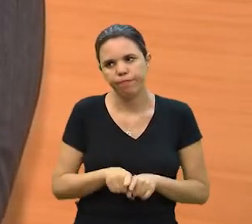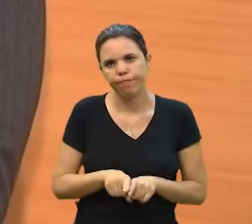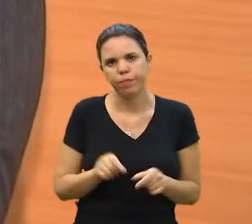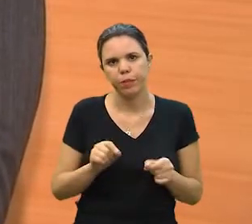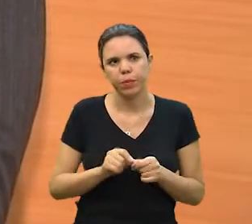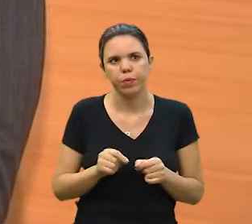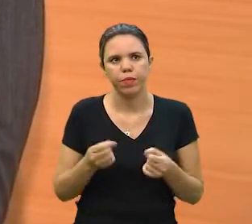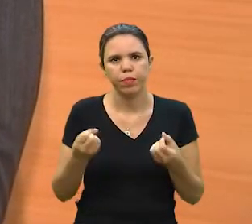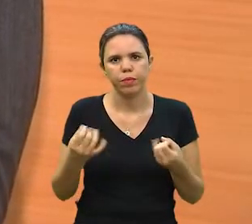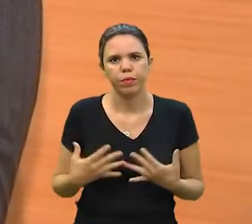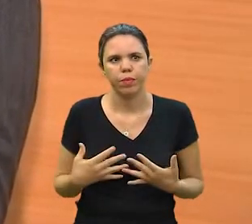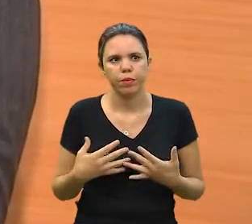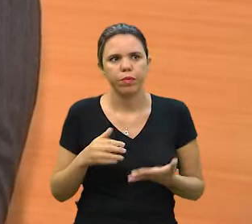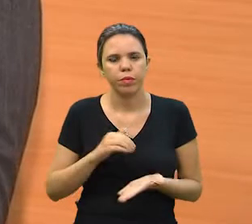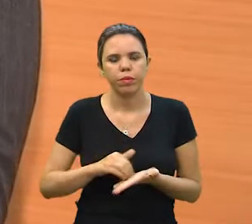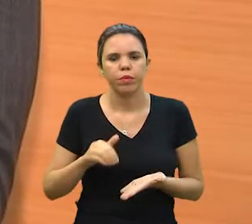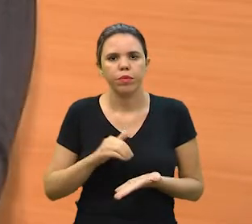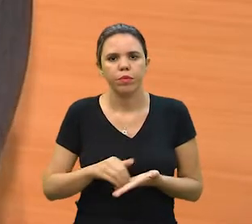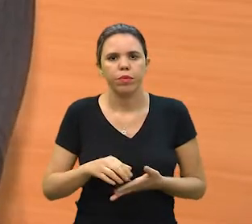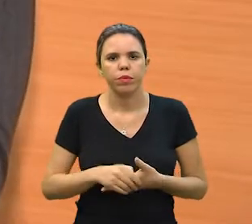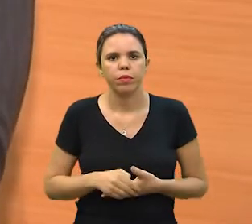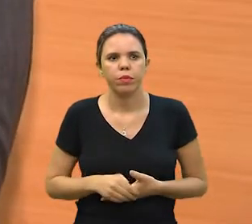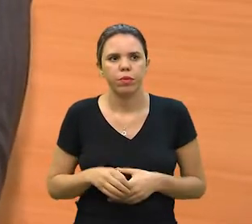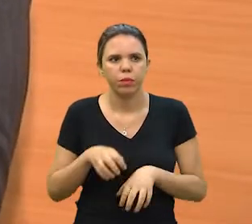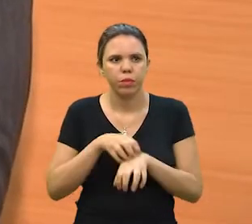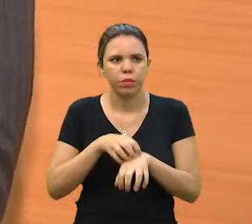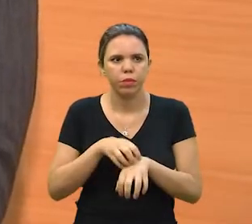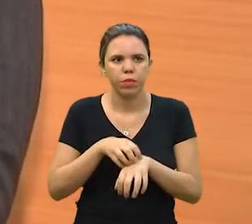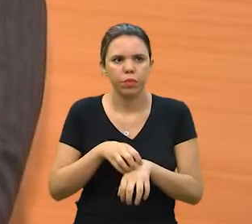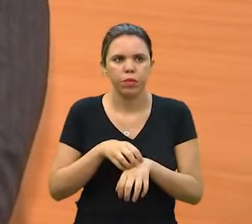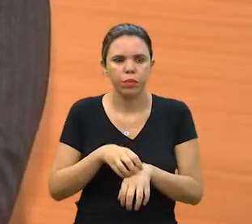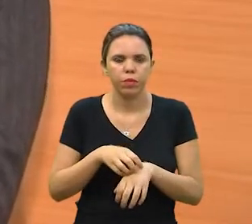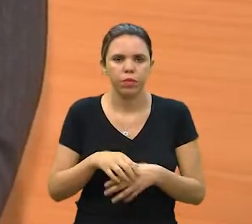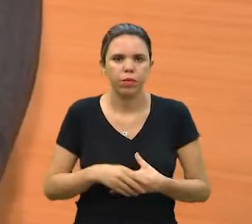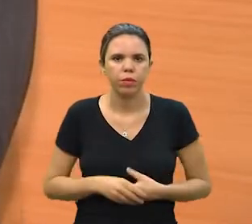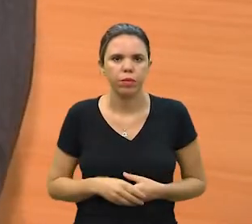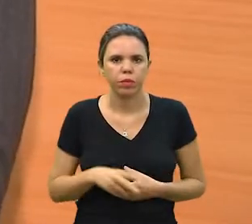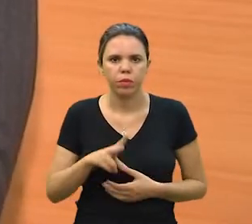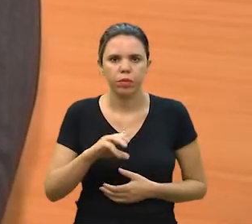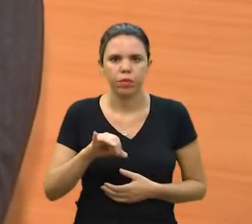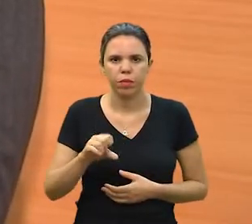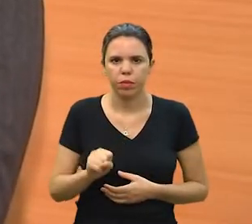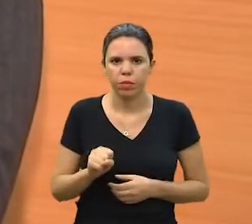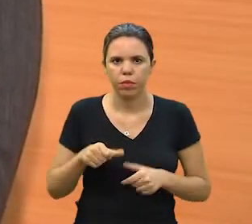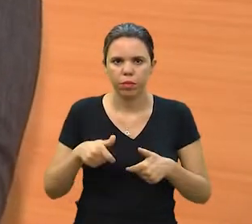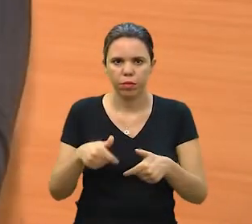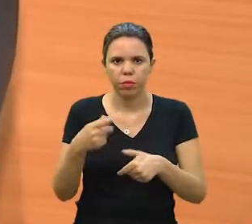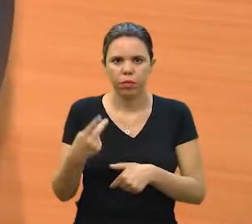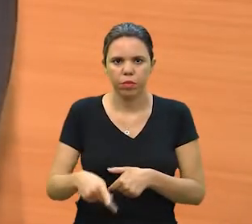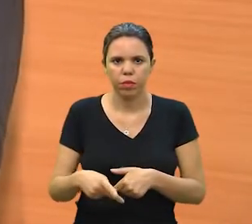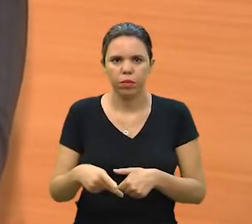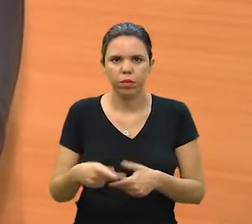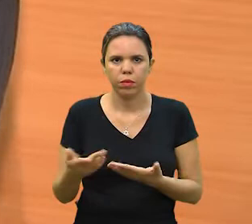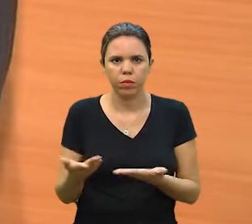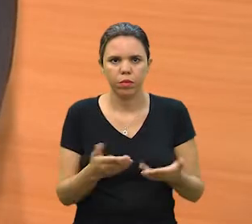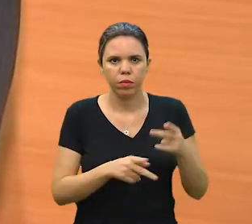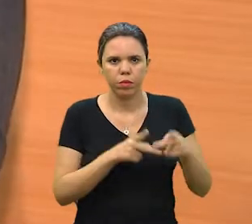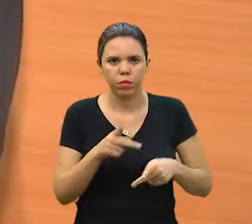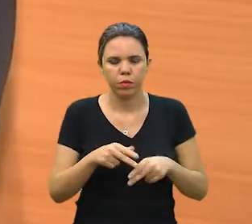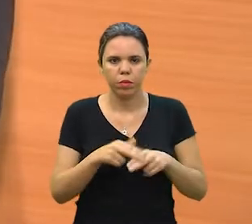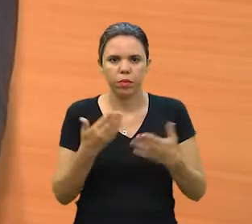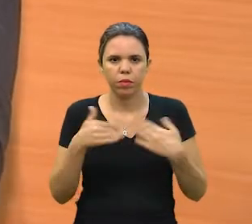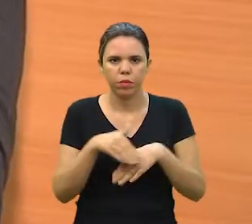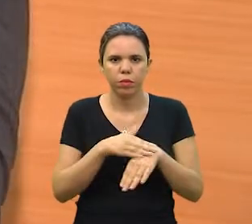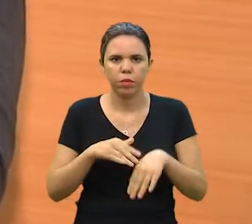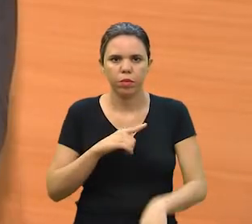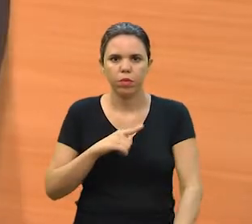aqui também fazer justiça ao secretário de Transportes, Vinícius Reverete, pela iniciativa dele, por receber as